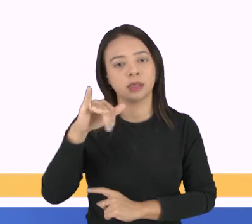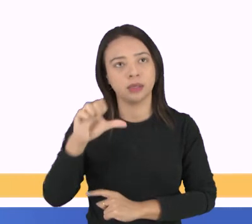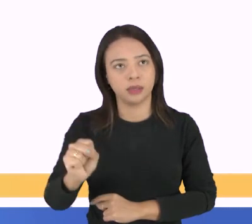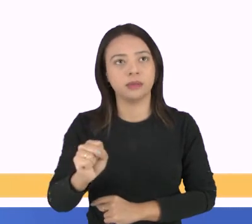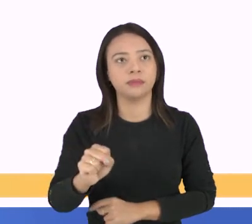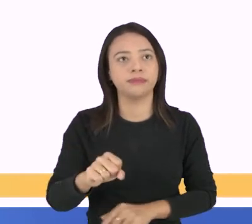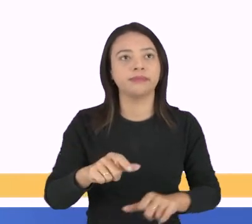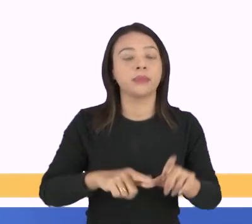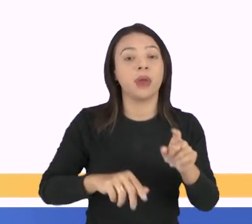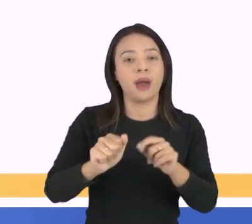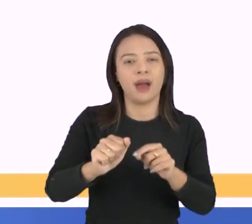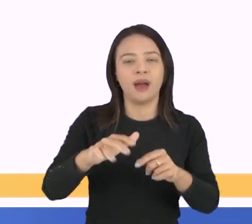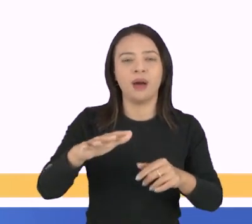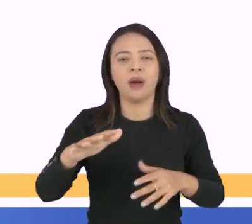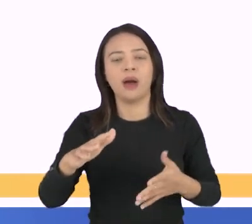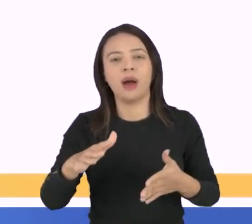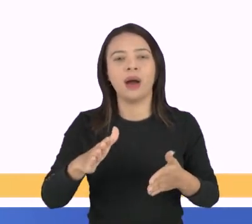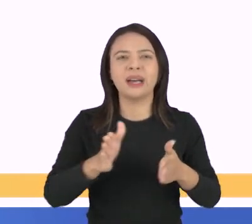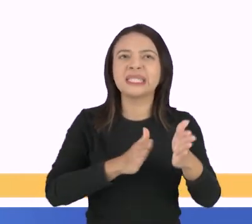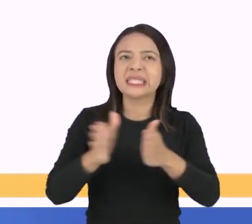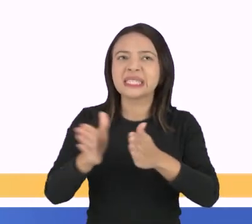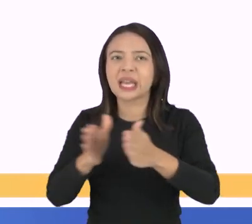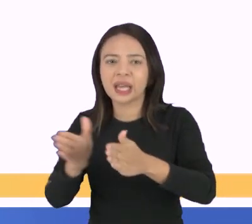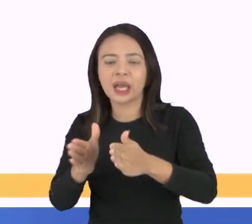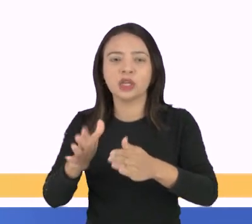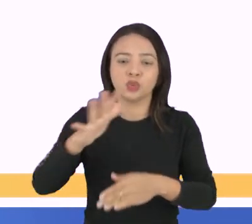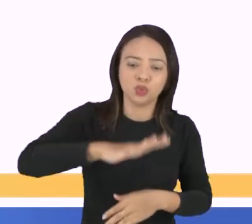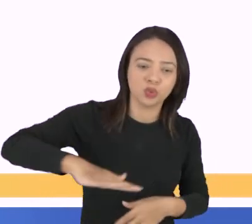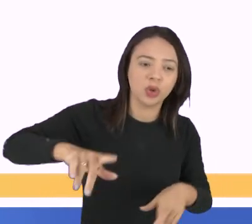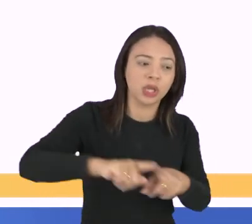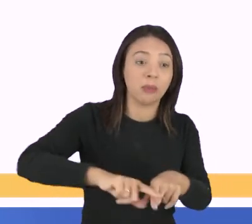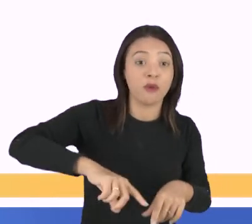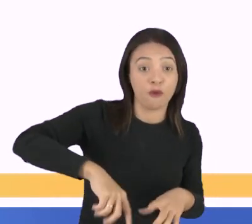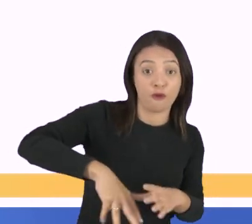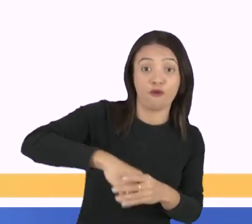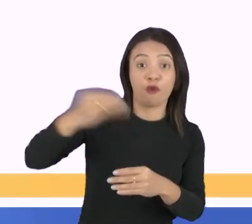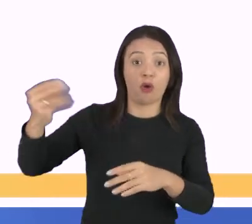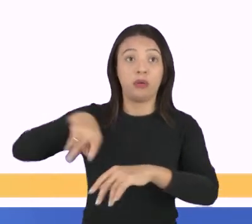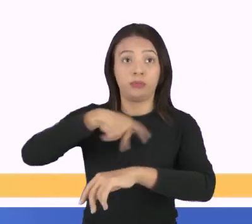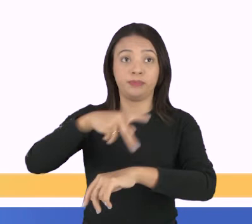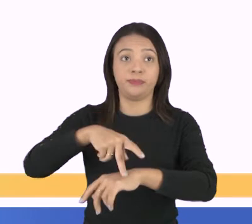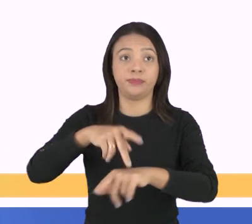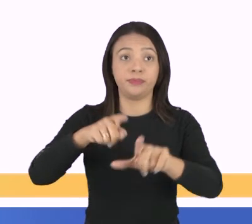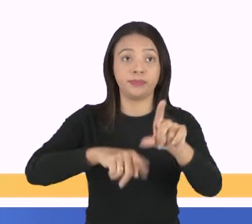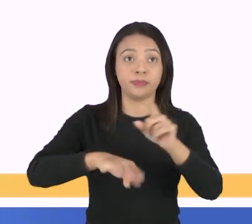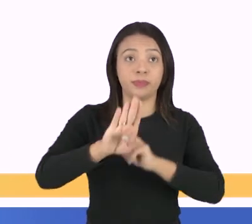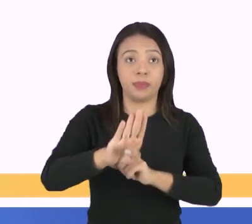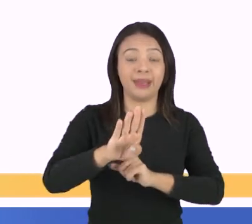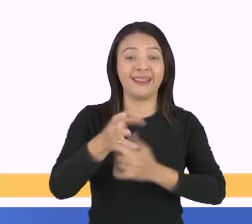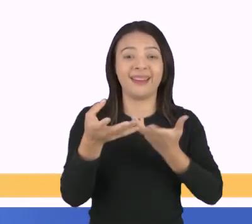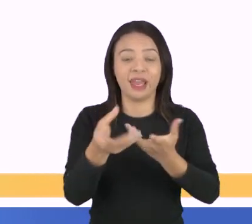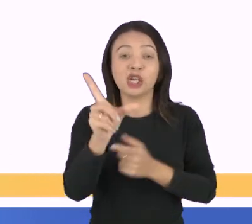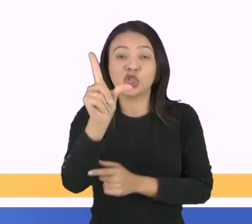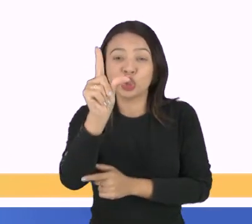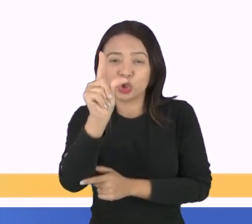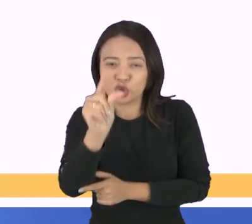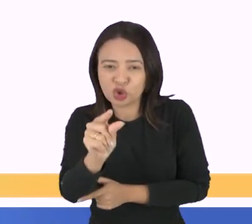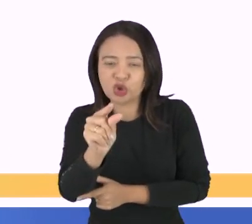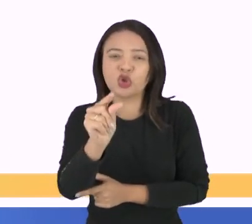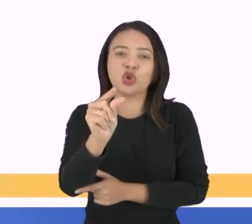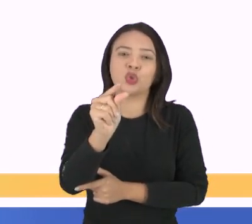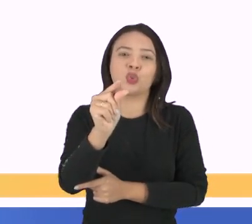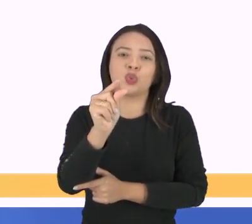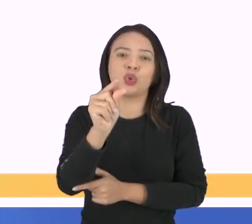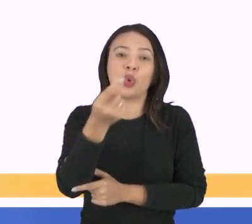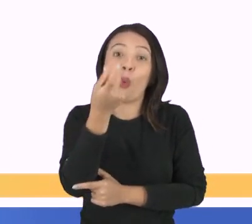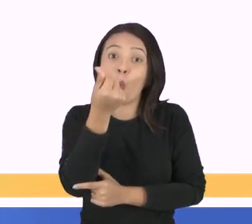mobilidade territorial internacional. Letra B, busca por redução nos custos de